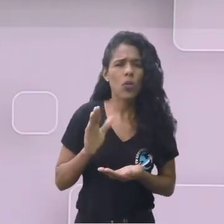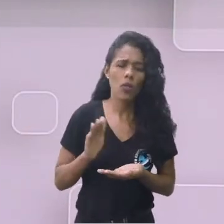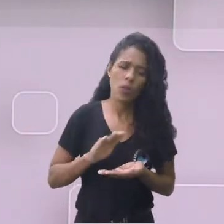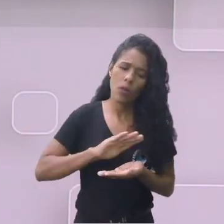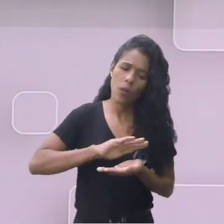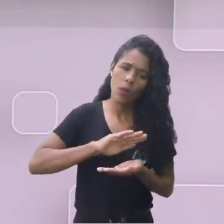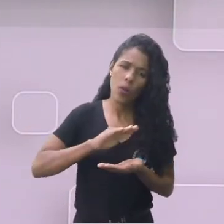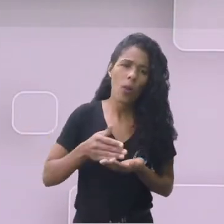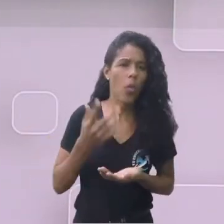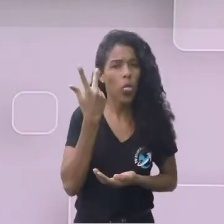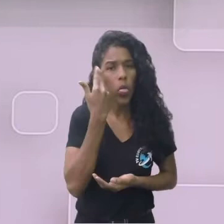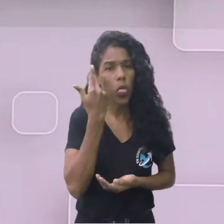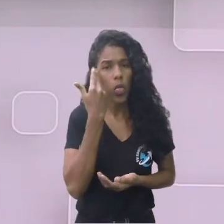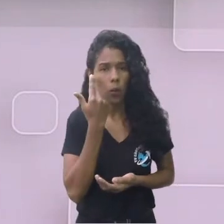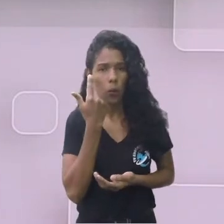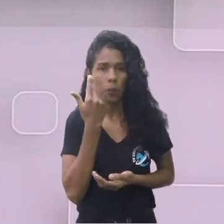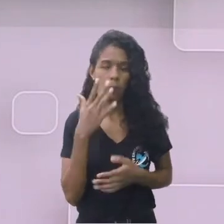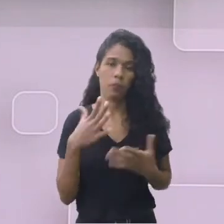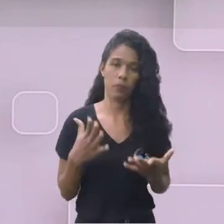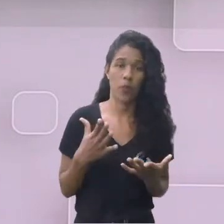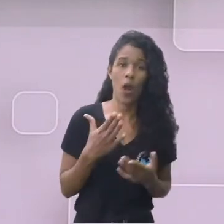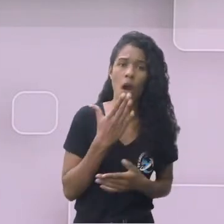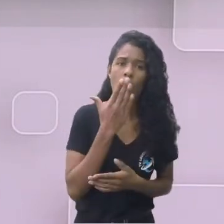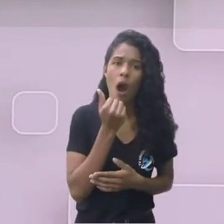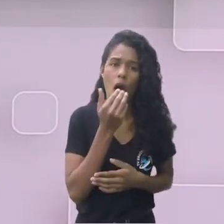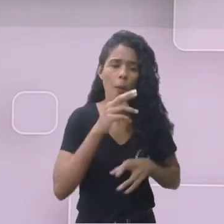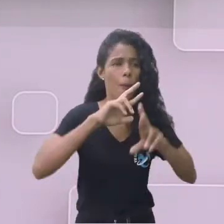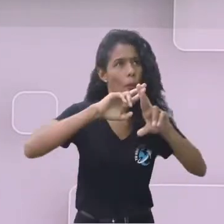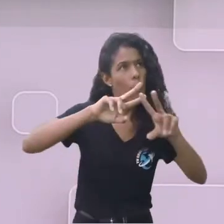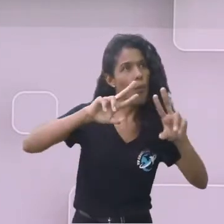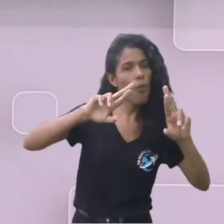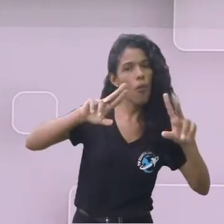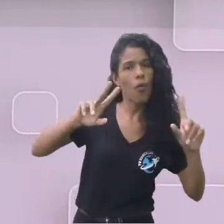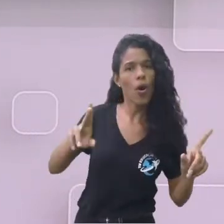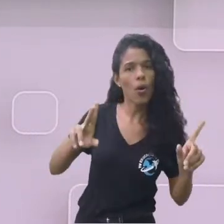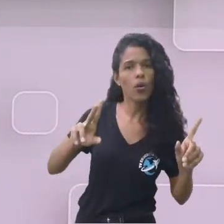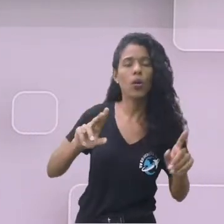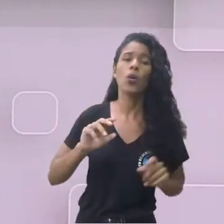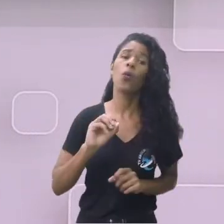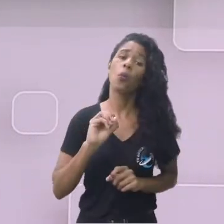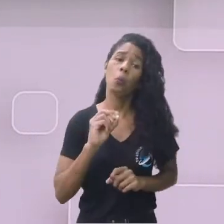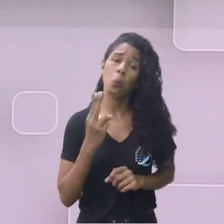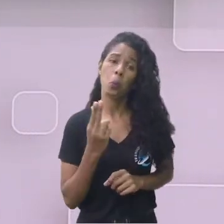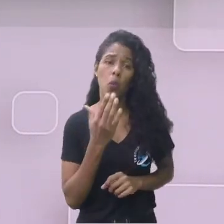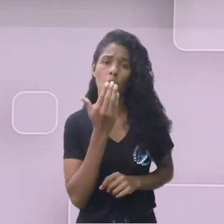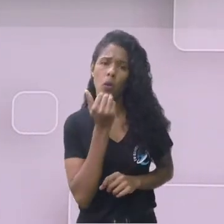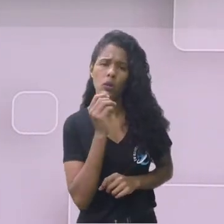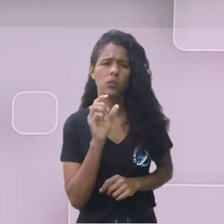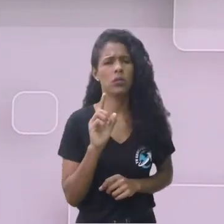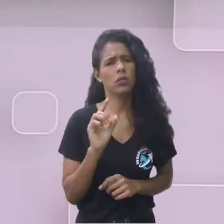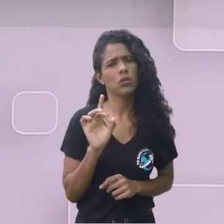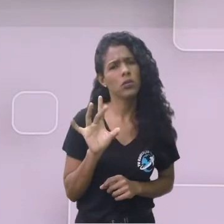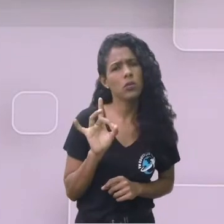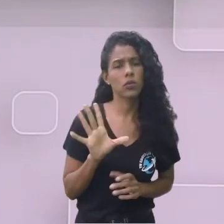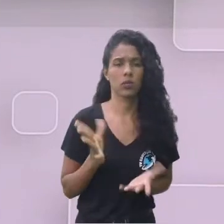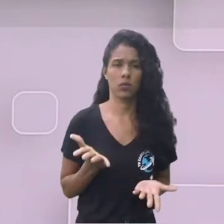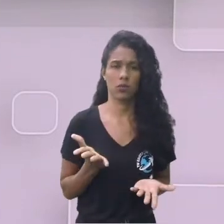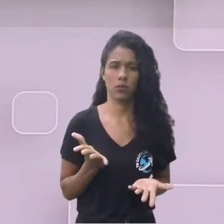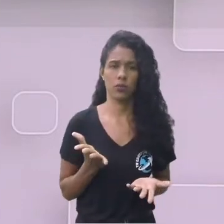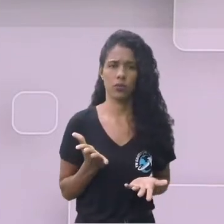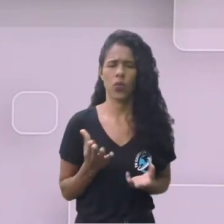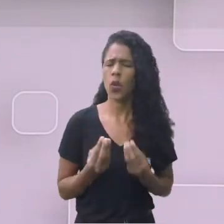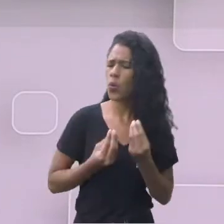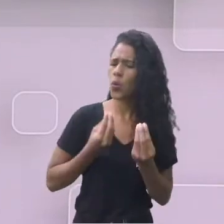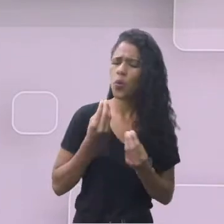tem aí variedades de alimentos, ou você se alimenta na quantidade correta? Como